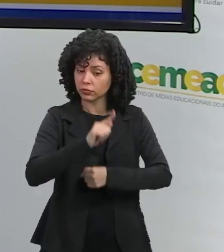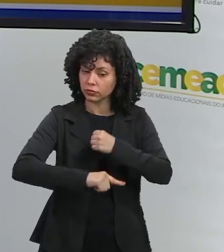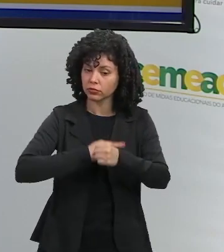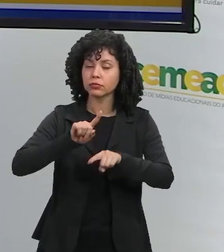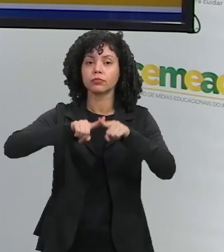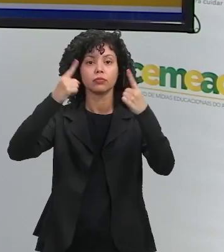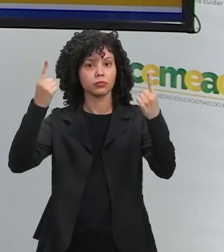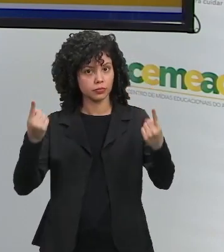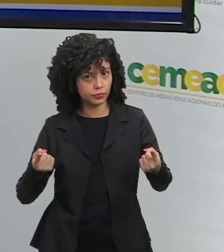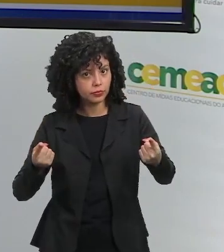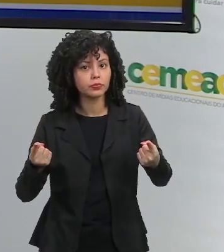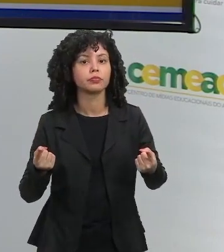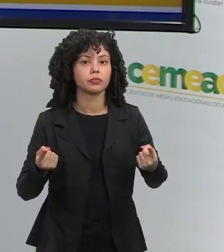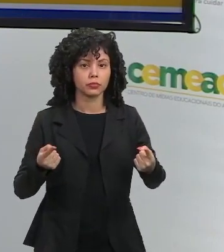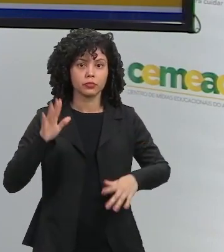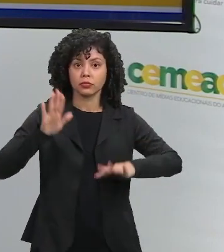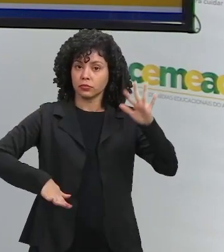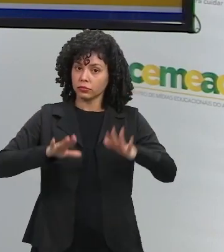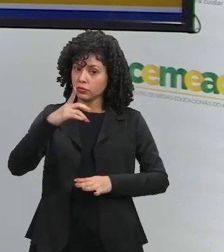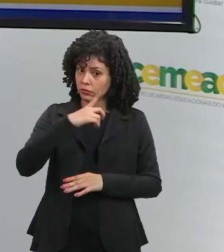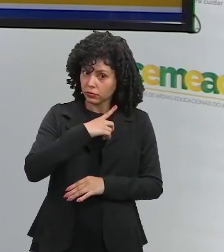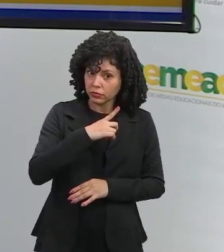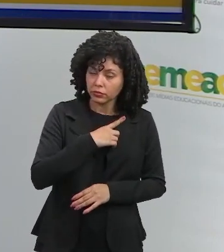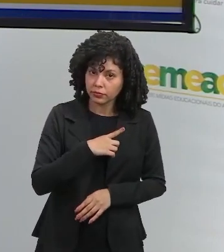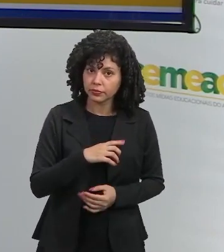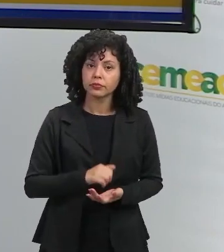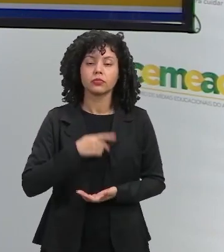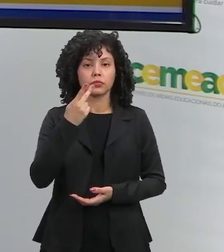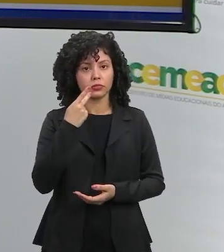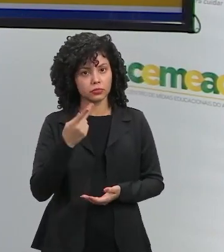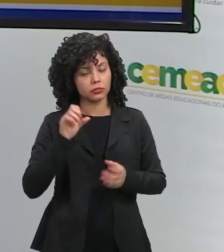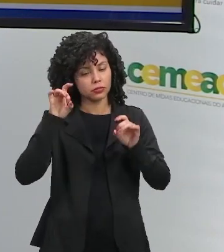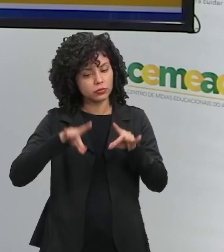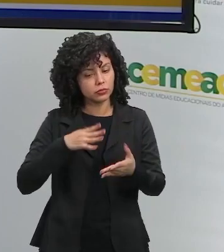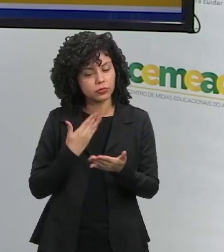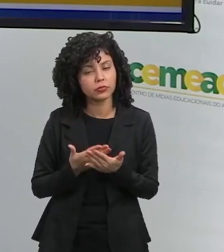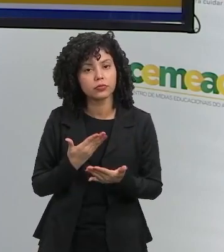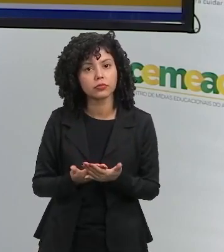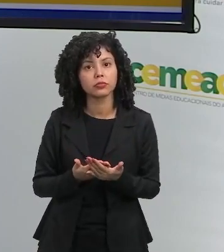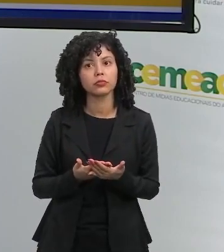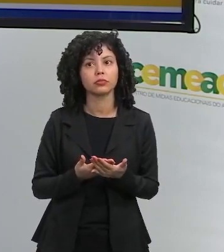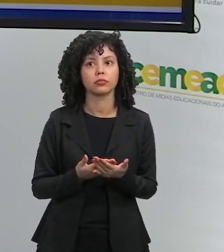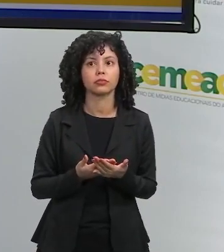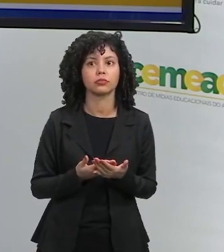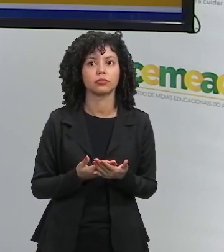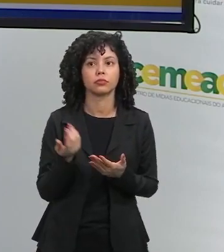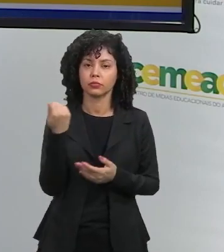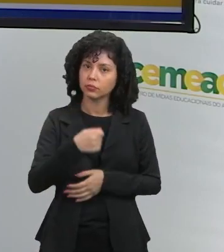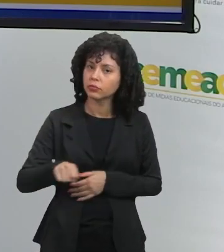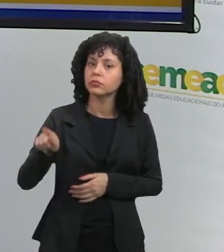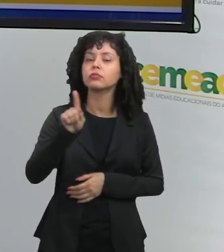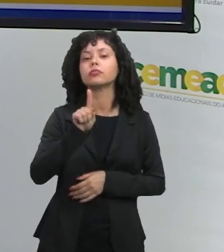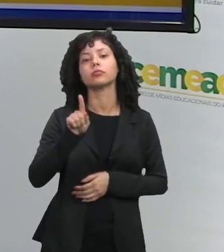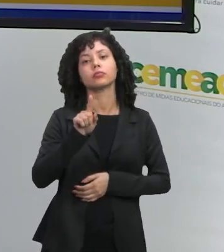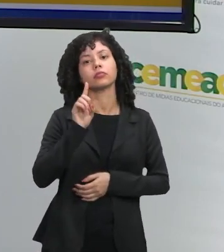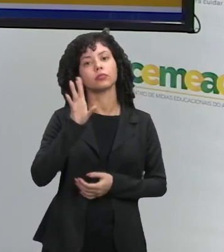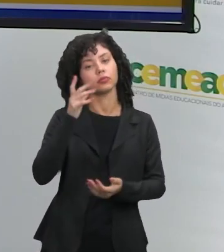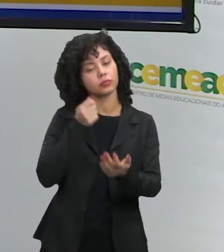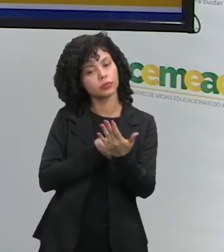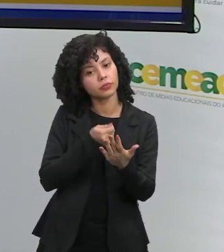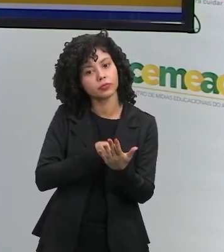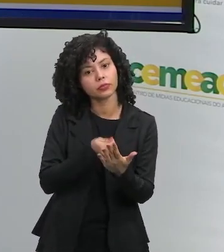atômicas, mas às vezes cai, e é aquilo que eu falei na última aula. não é preciso necessariamente